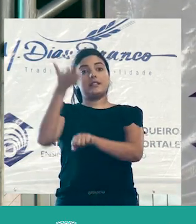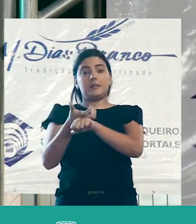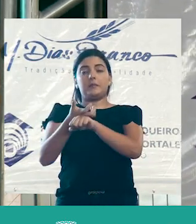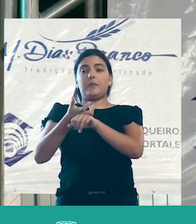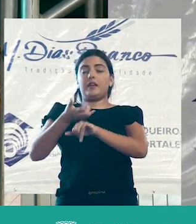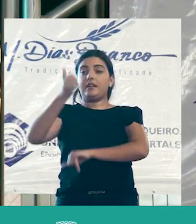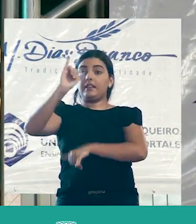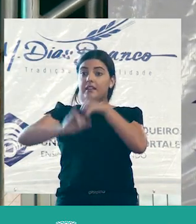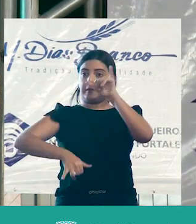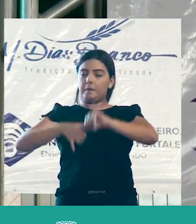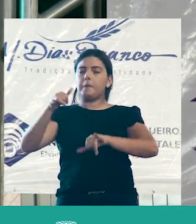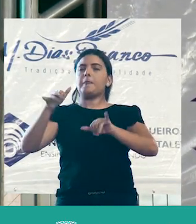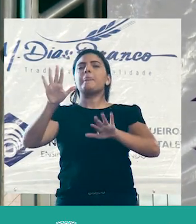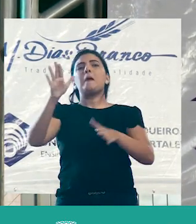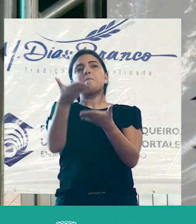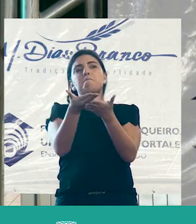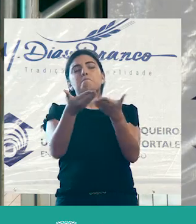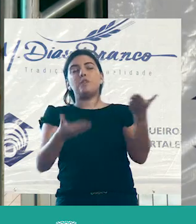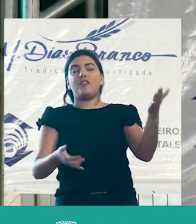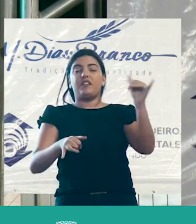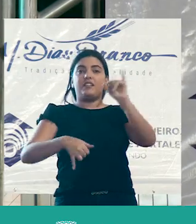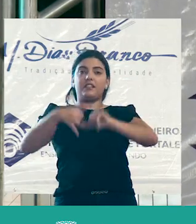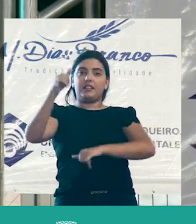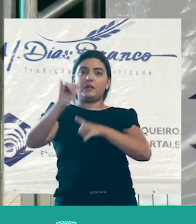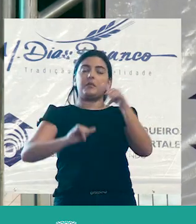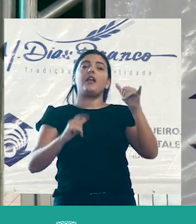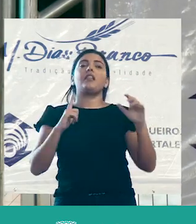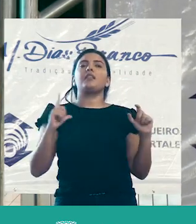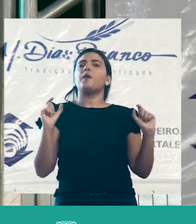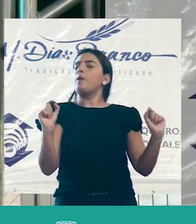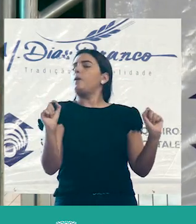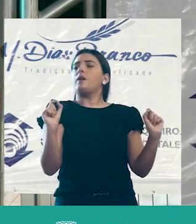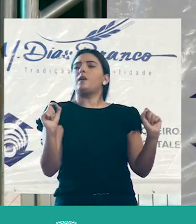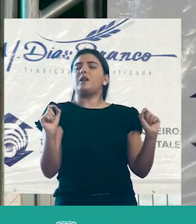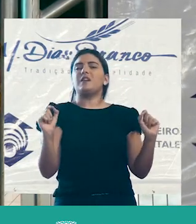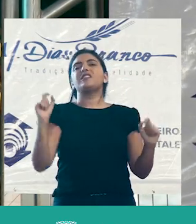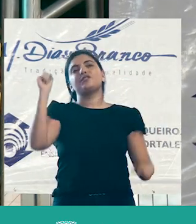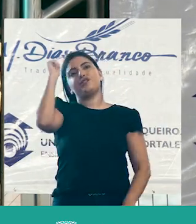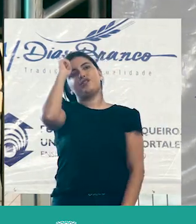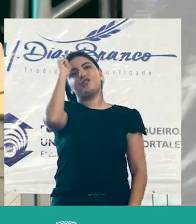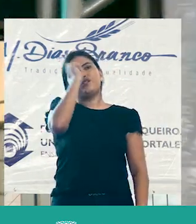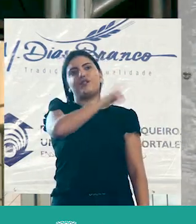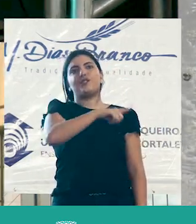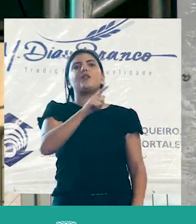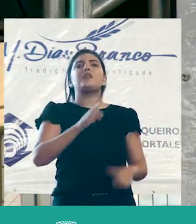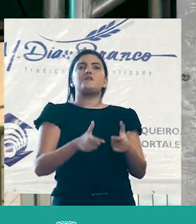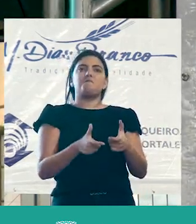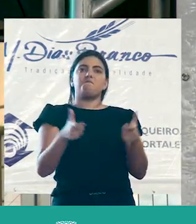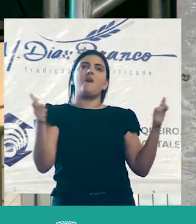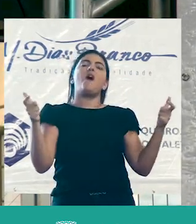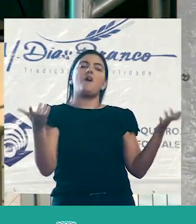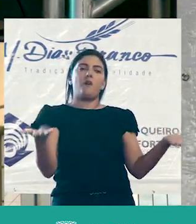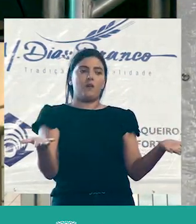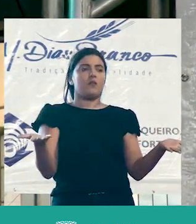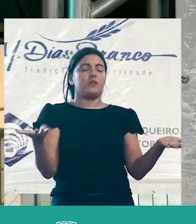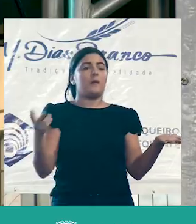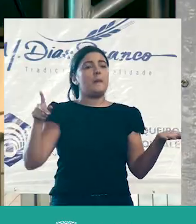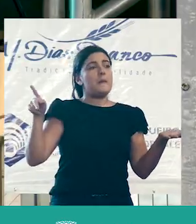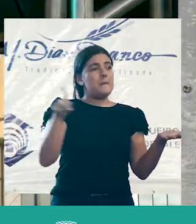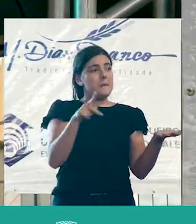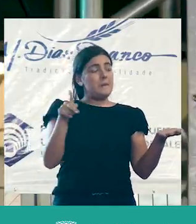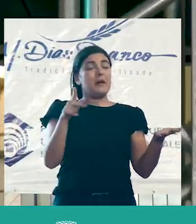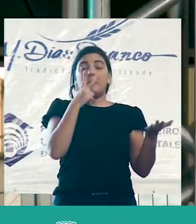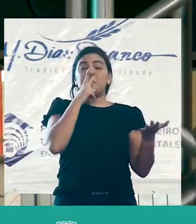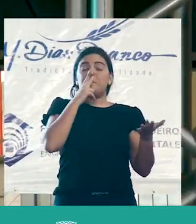de Química no Enem, ela tem sido aquela prova que tem causado mais dificuldade para algumas pessoas. Ela é uma prova ainda